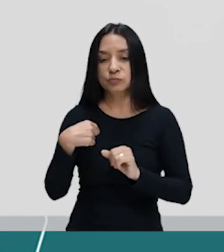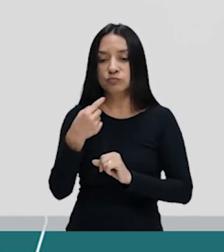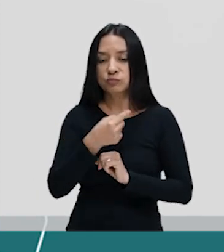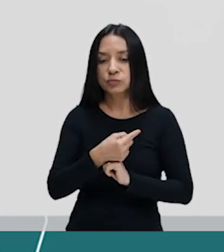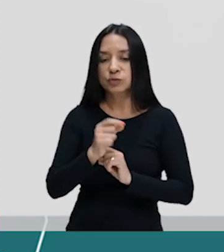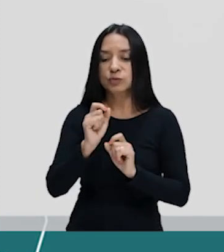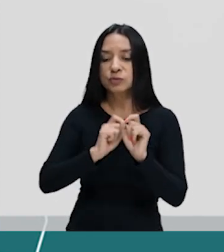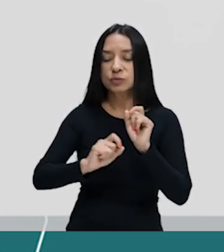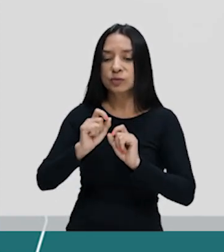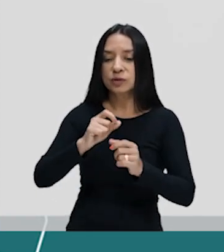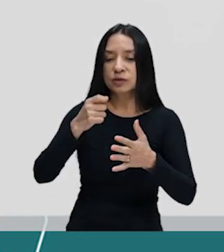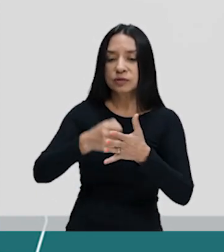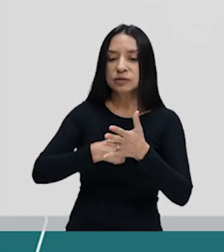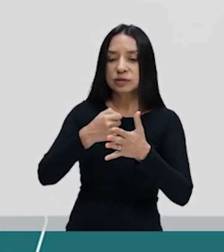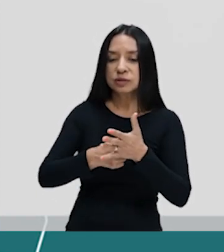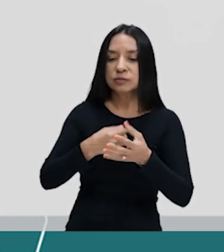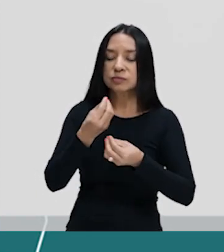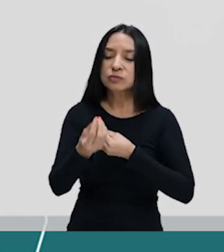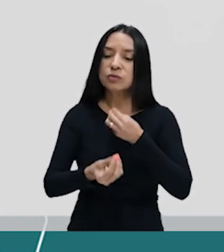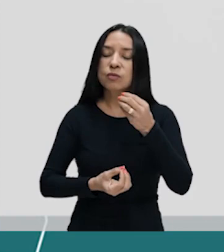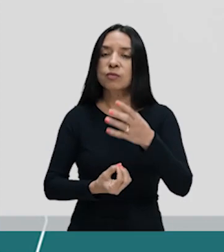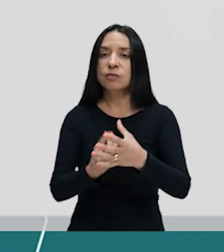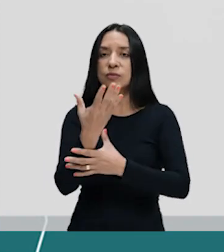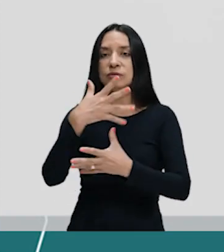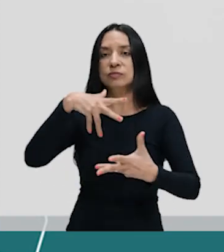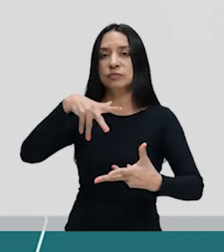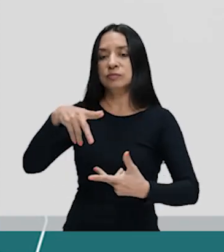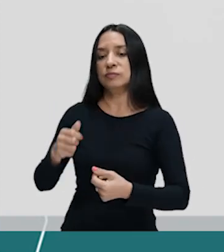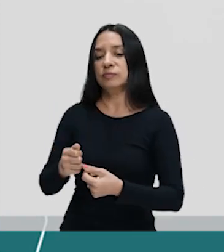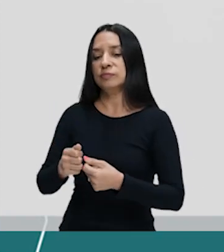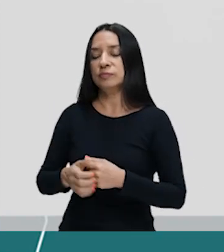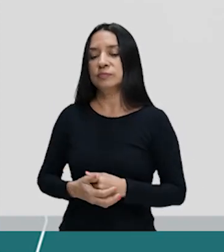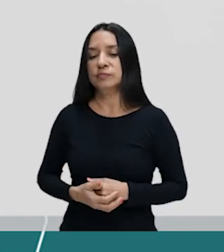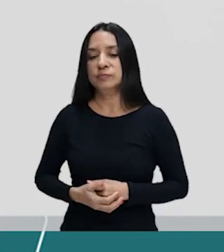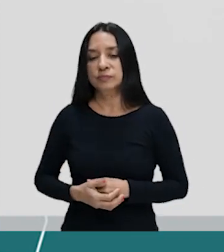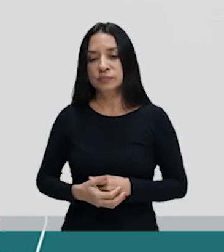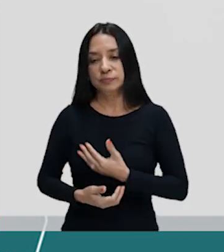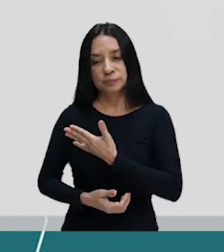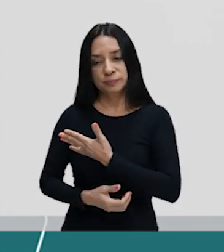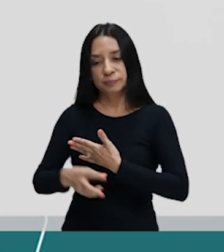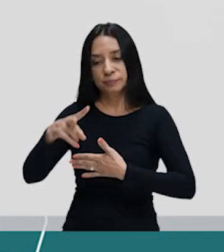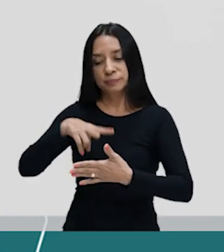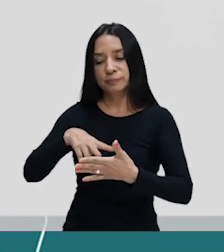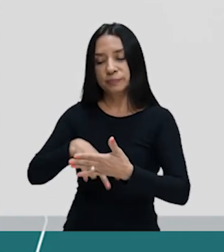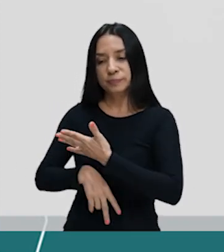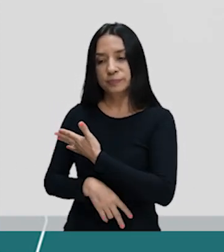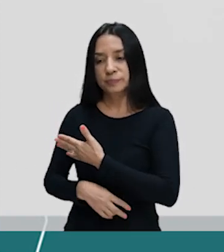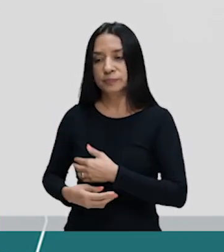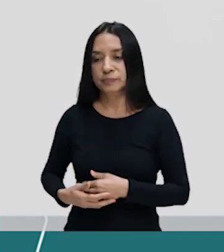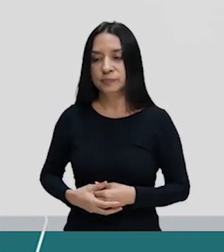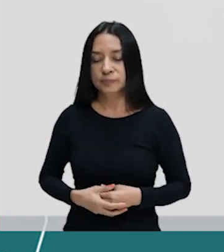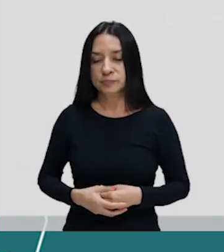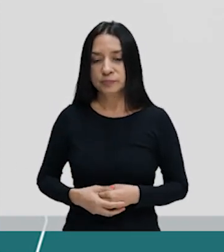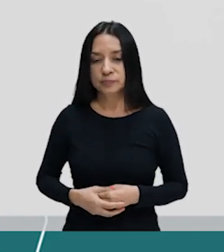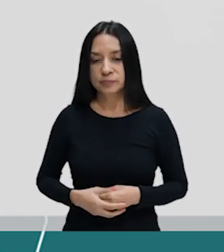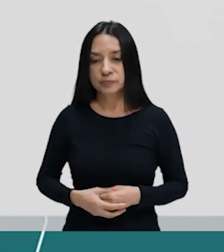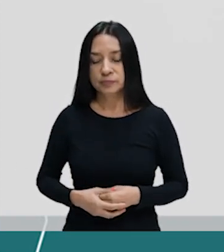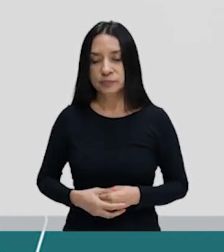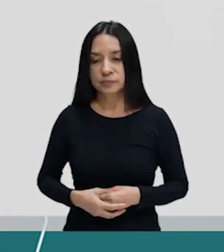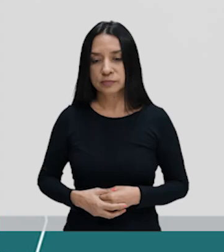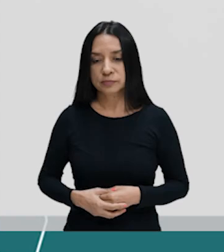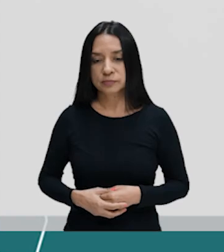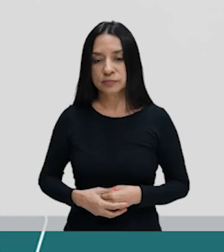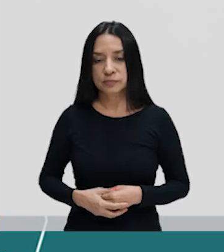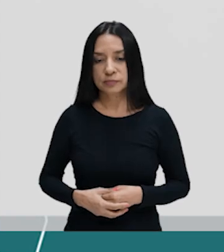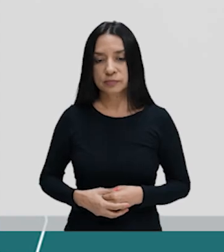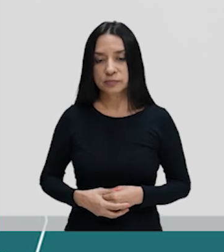gente intenta como a origem do universo. Para filósofos como Tales de Mileto e Pitágoras de Samos, qual era respectivamente a